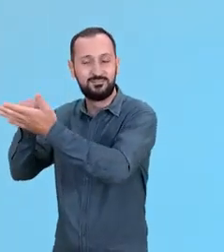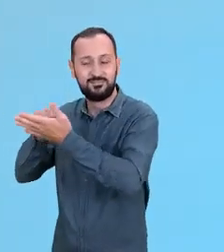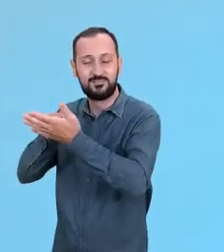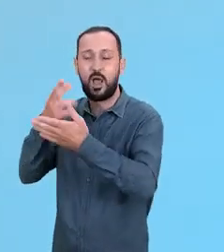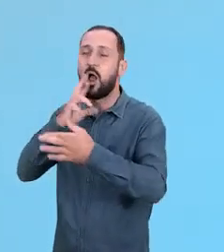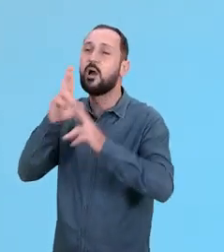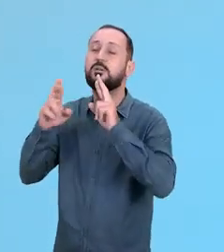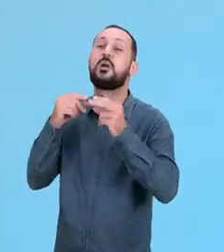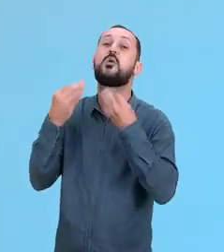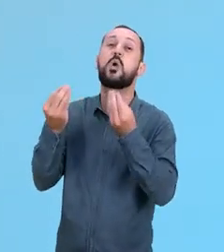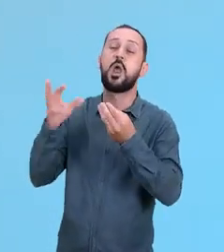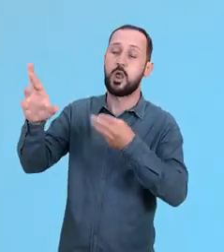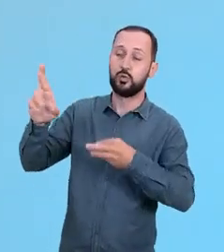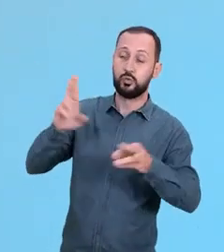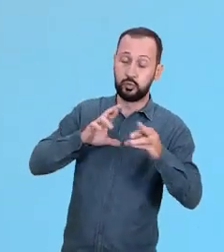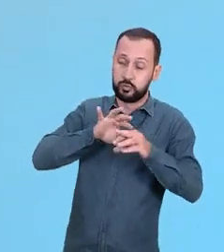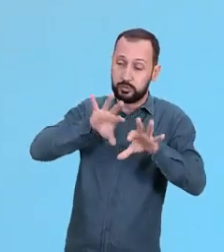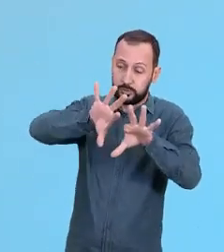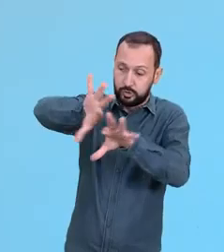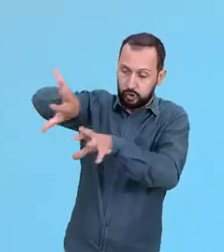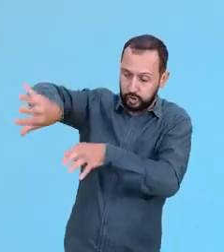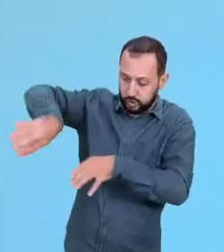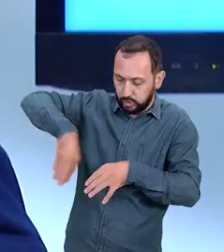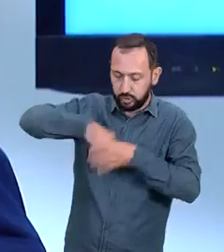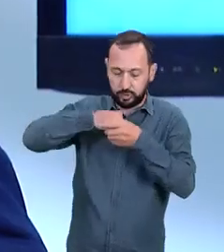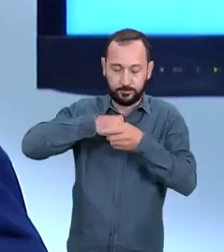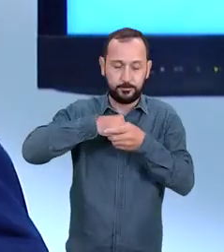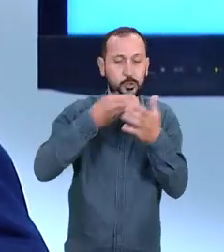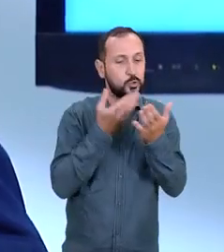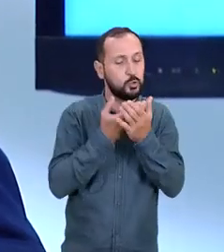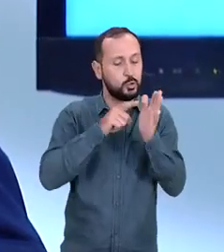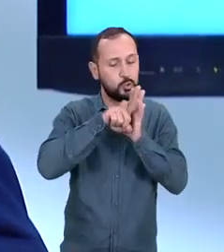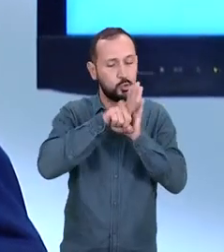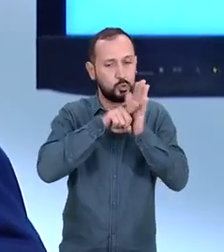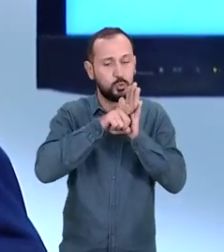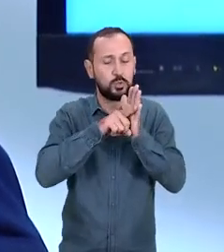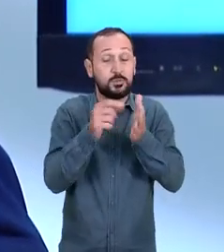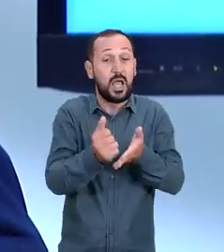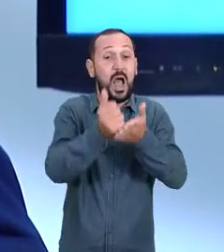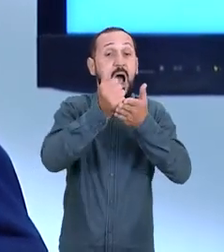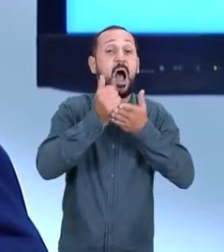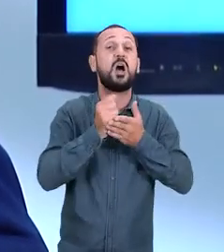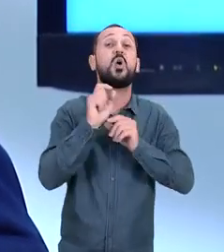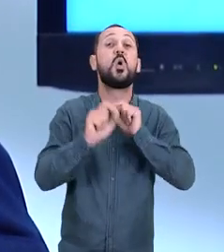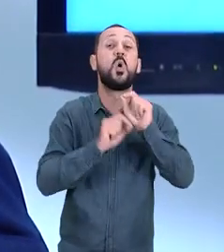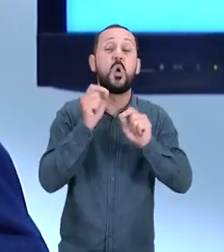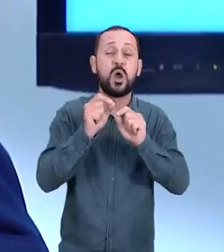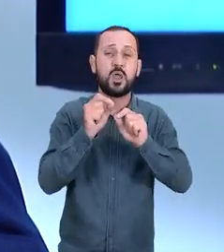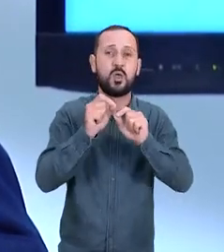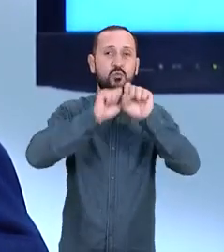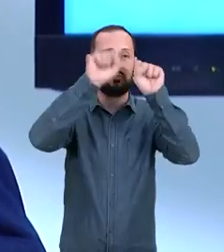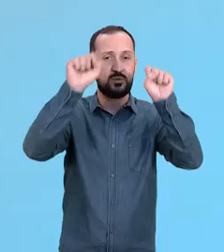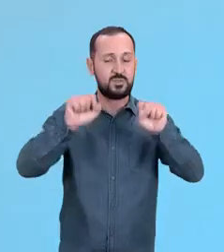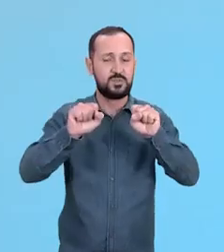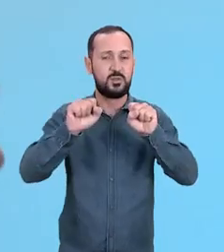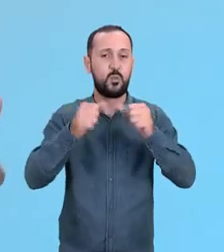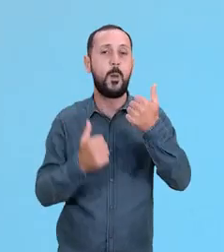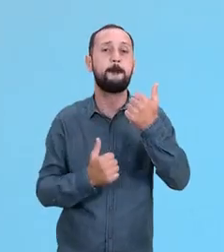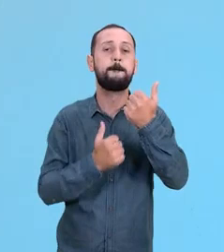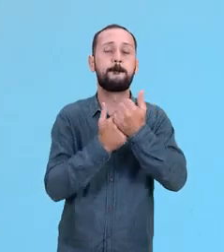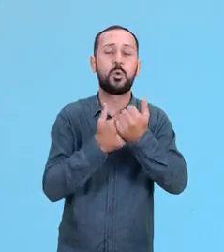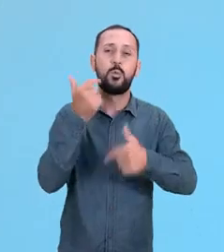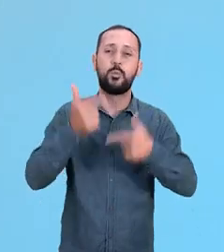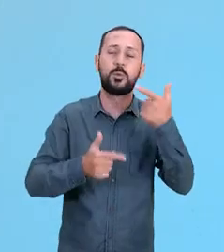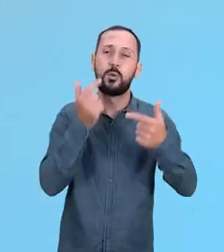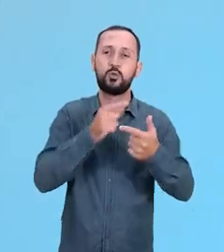temos condições de ajudar esse sistema através de apoio político para